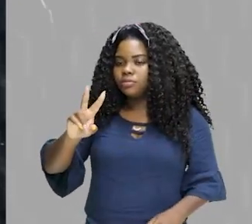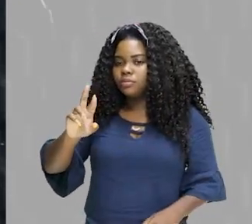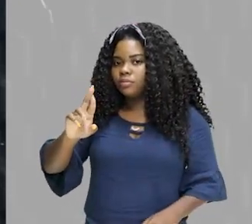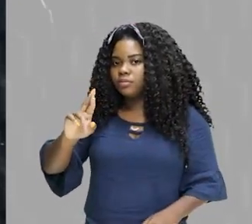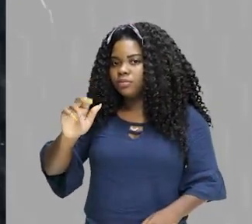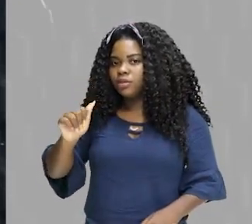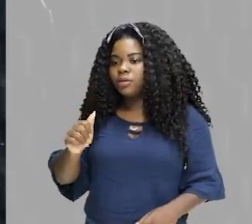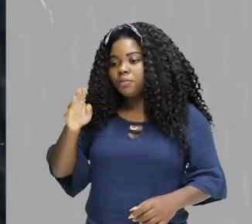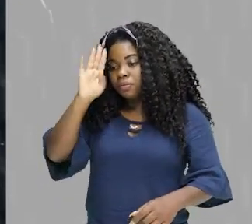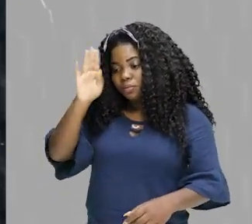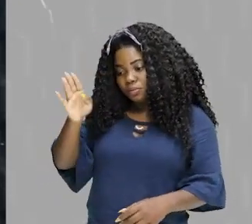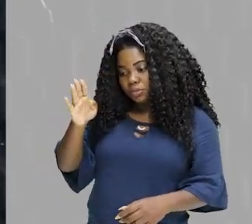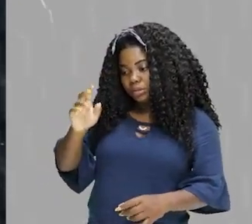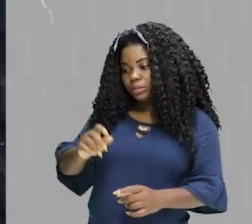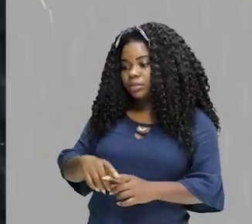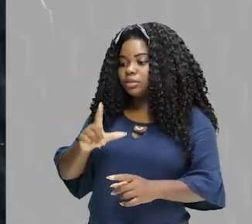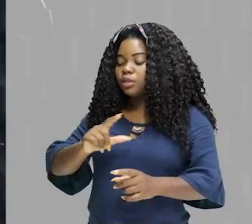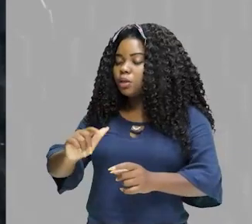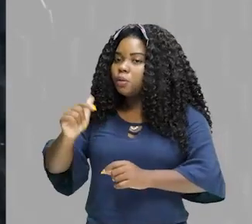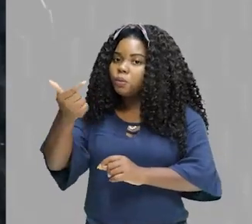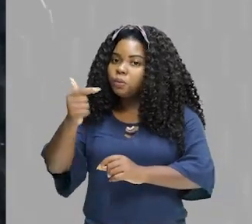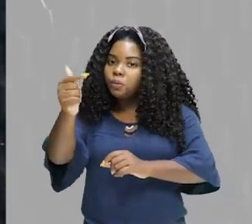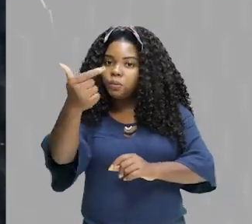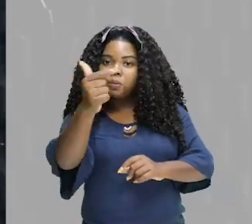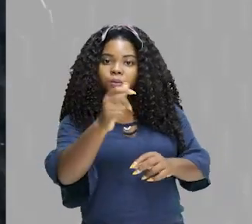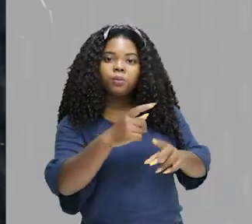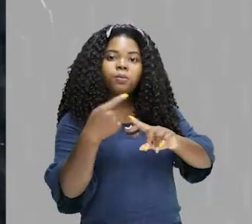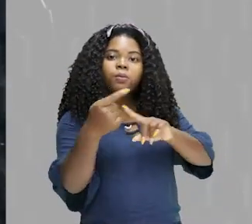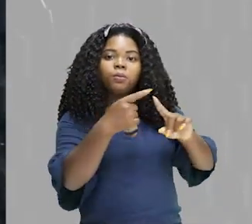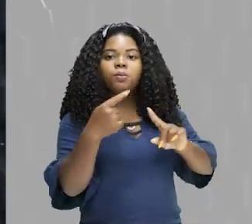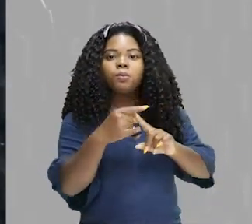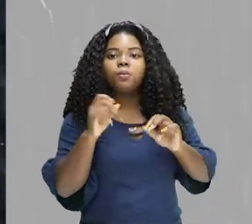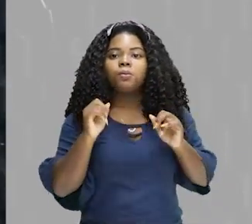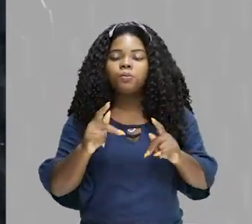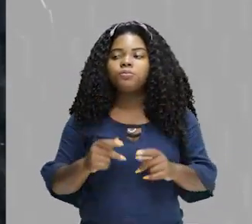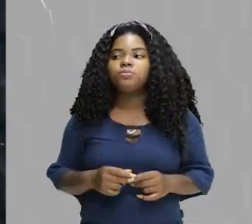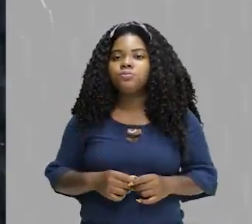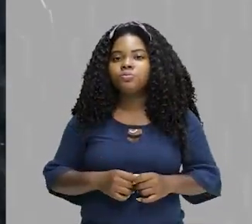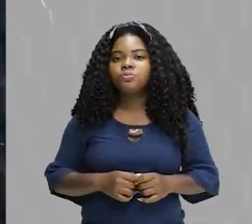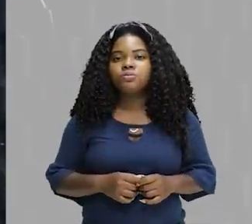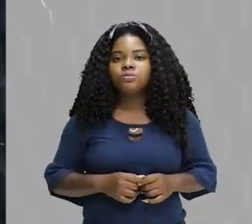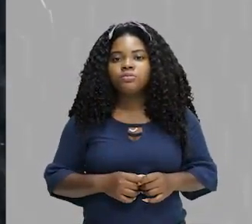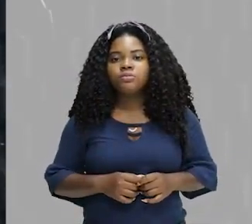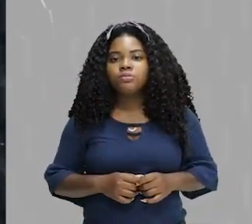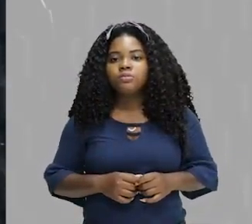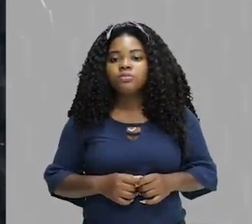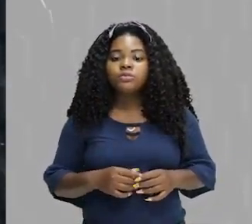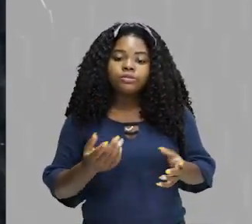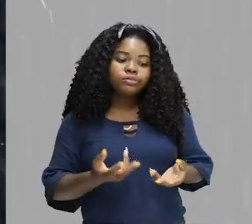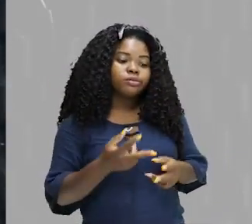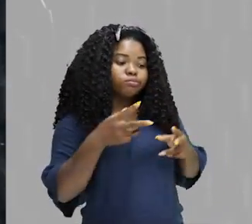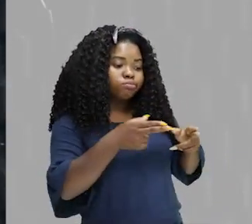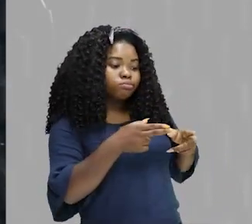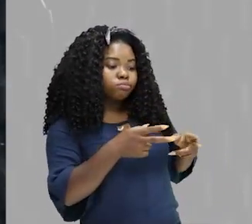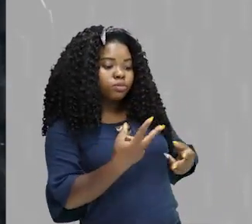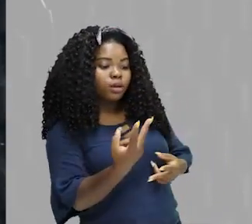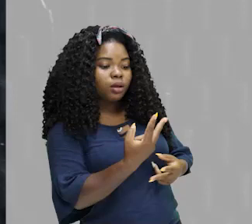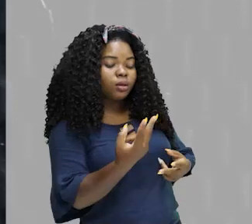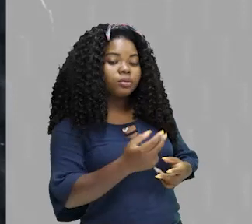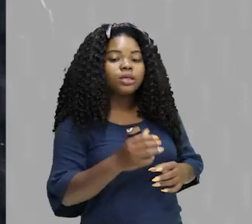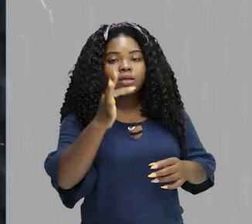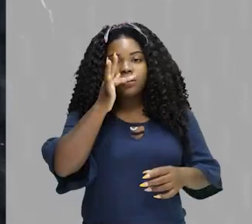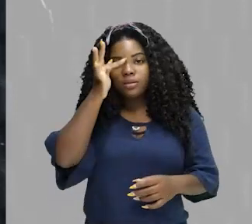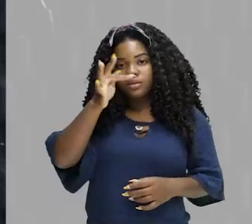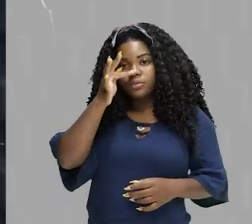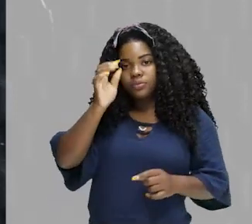e dessa nervura vai saindo os ramos, né? Ela vai se ramificando. Aqui não, as nervuras são paralelas. E as flores